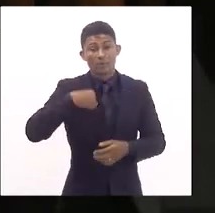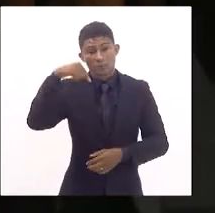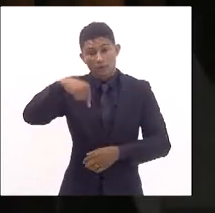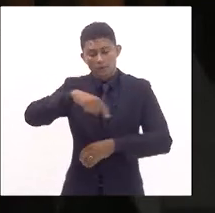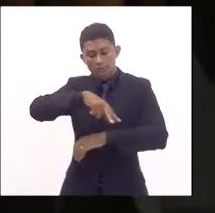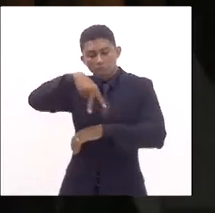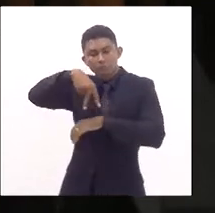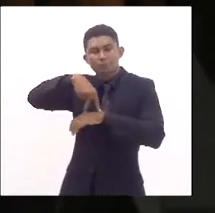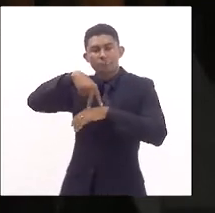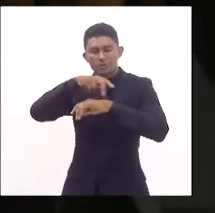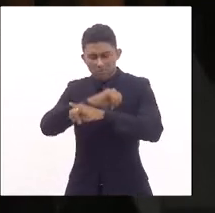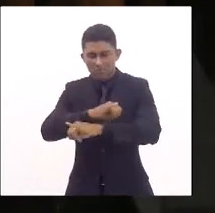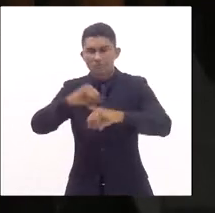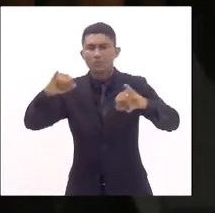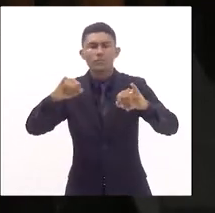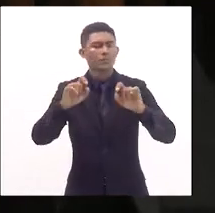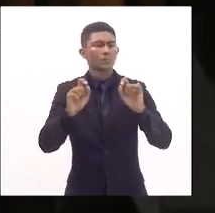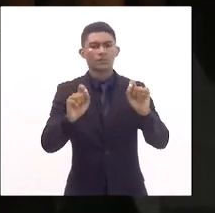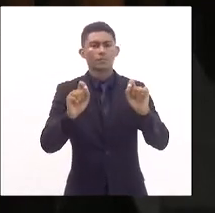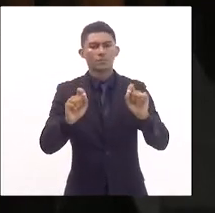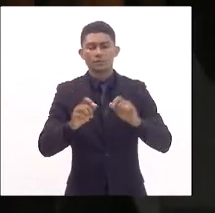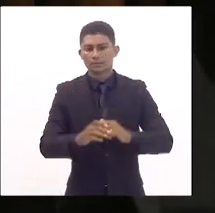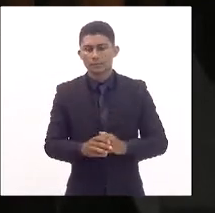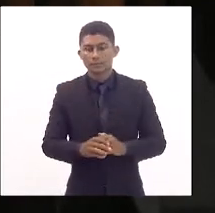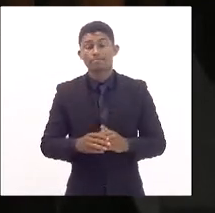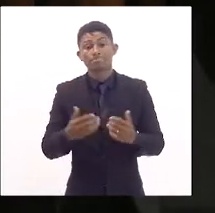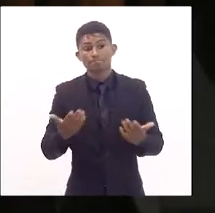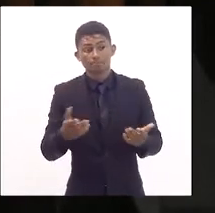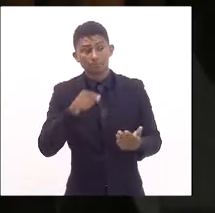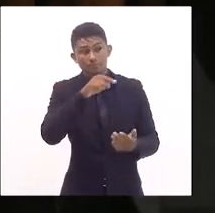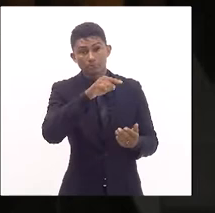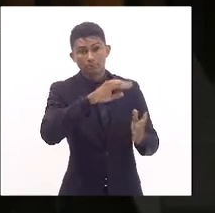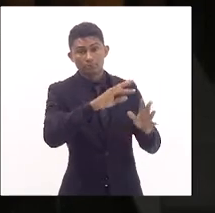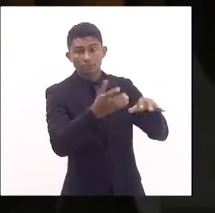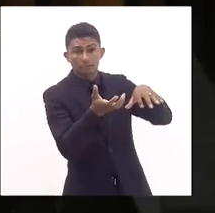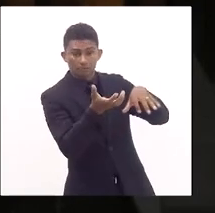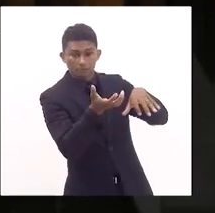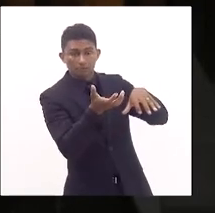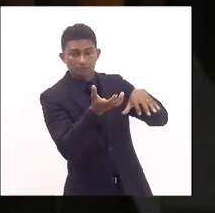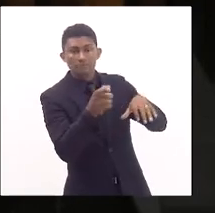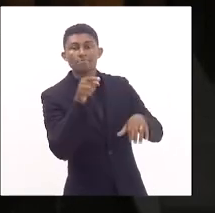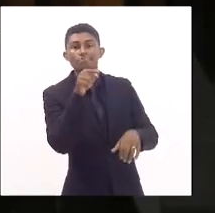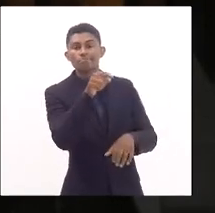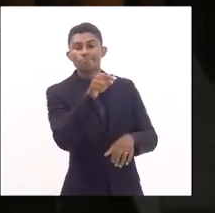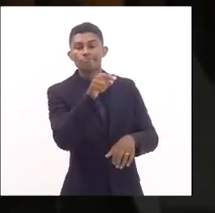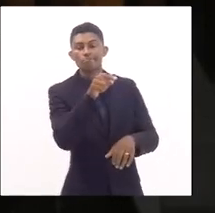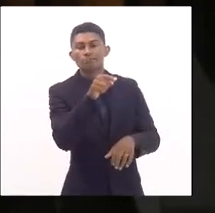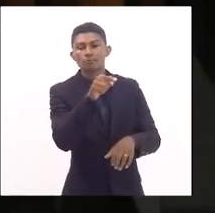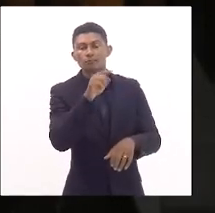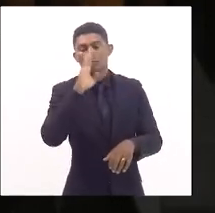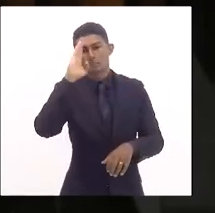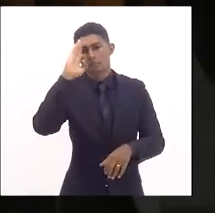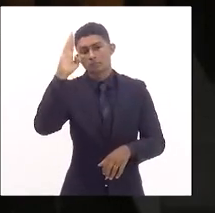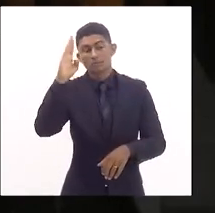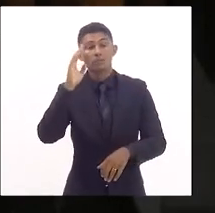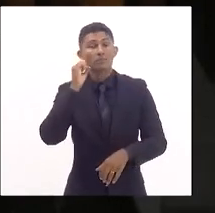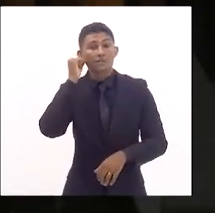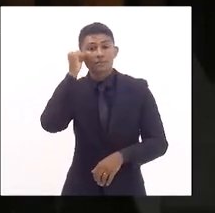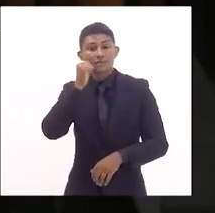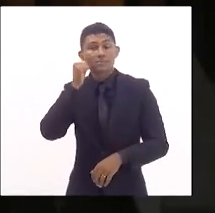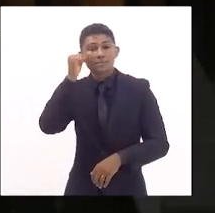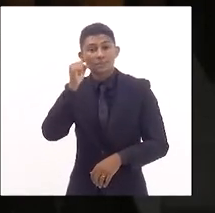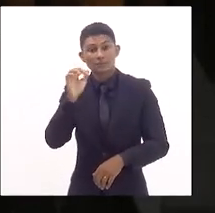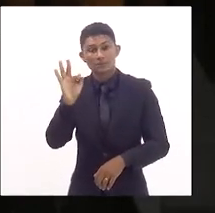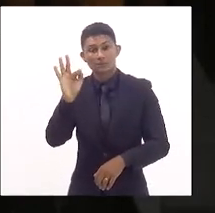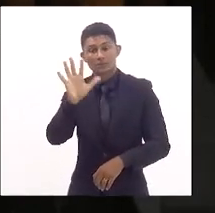aqui o trâmite no Congresso Nacional em especial no senado